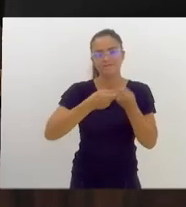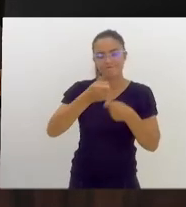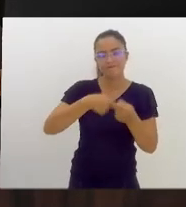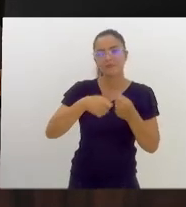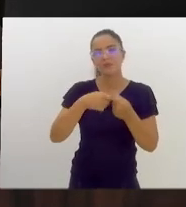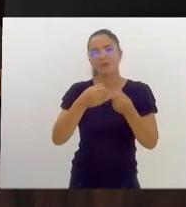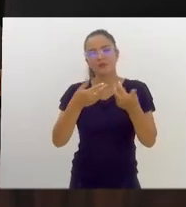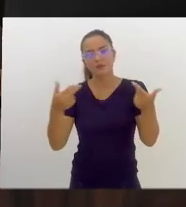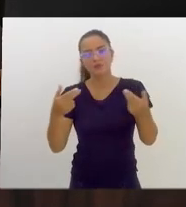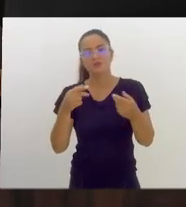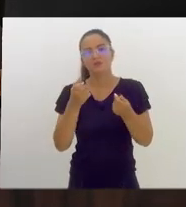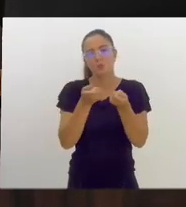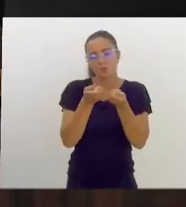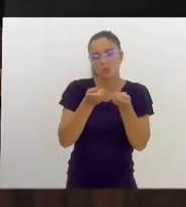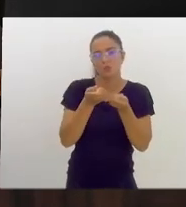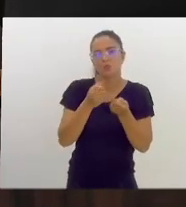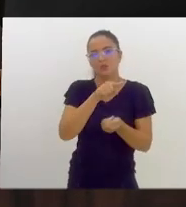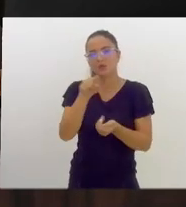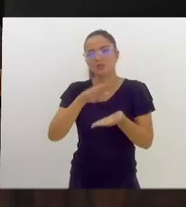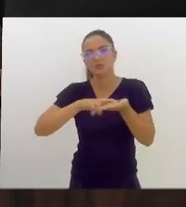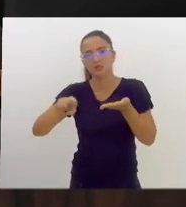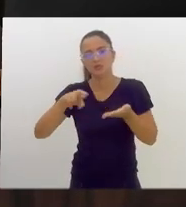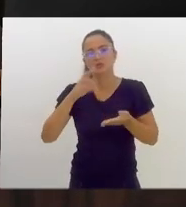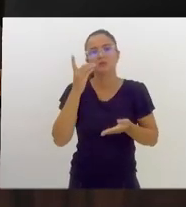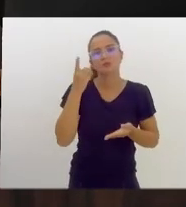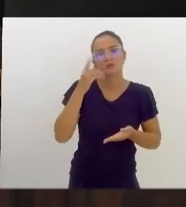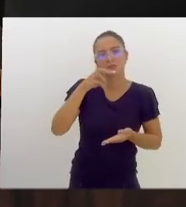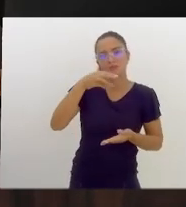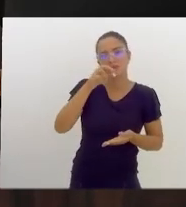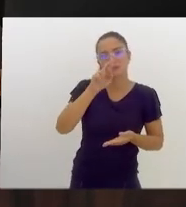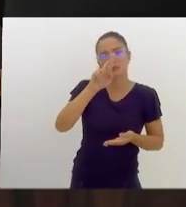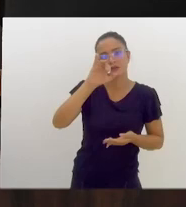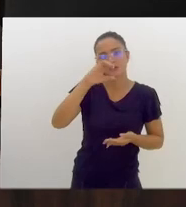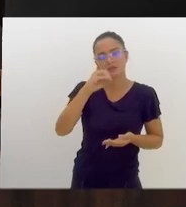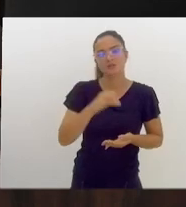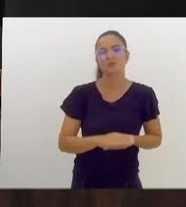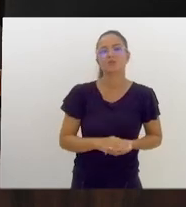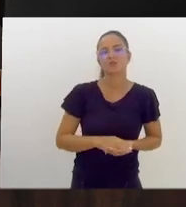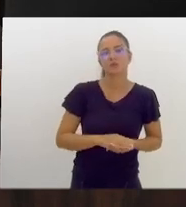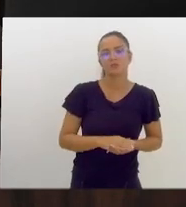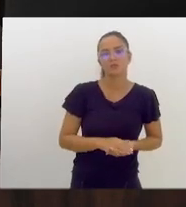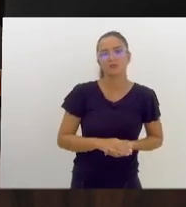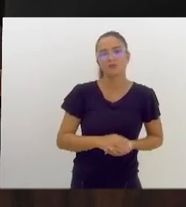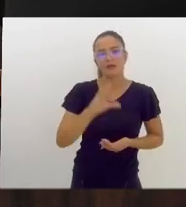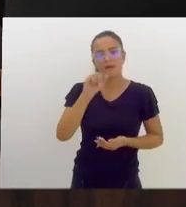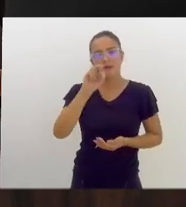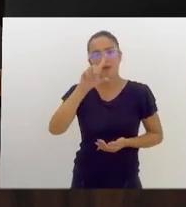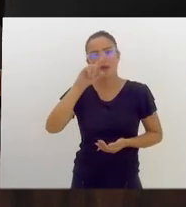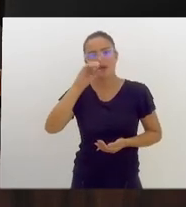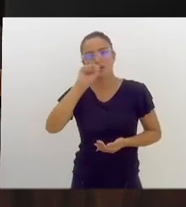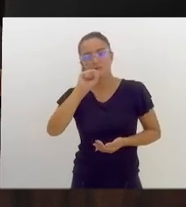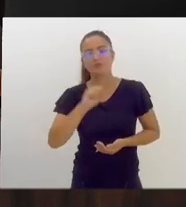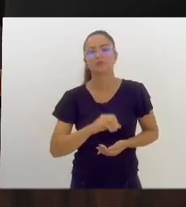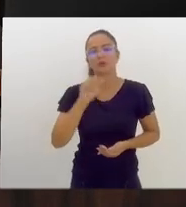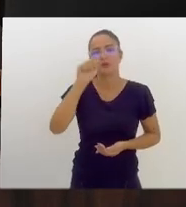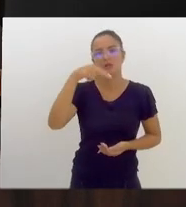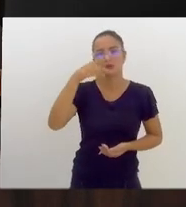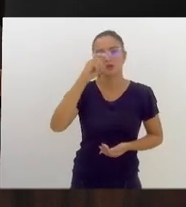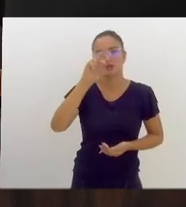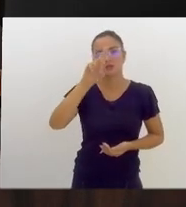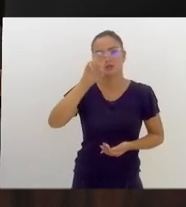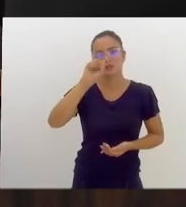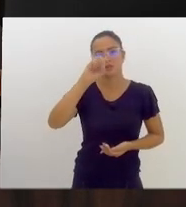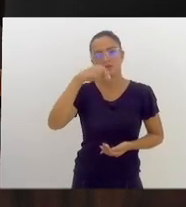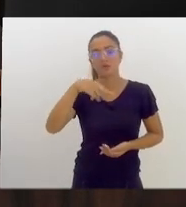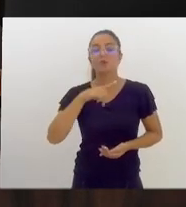Controle favorável. Relatores, deputado Márcio Pacheco, Carlos Minca, Anderson Moraes e Márcio Canella. Pendente de parecer